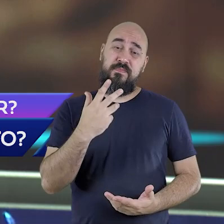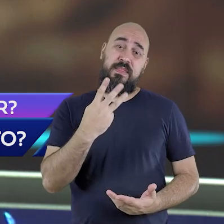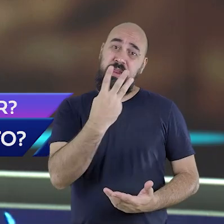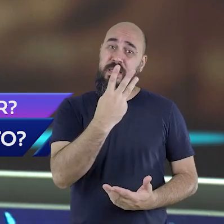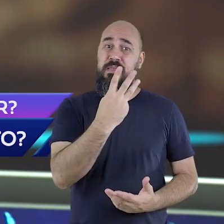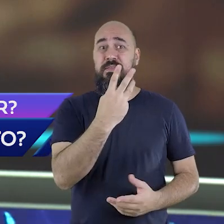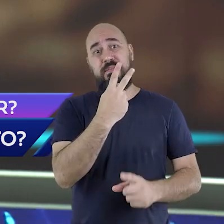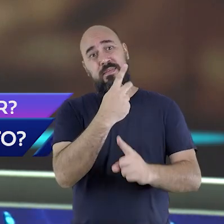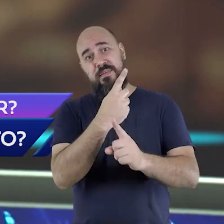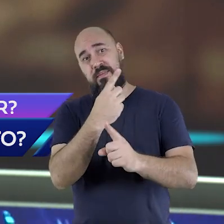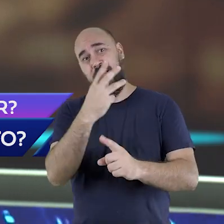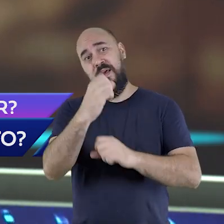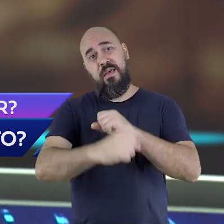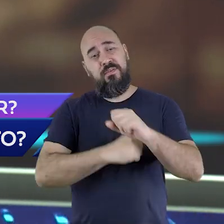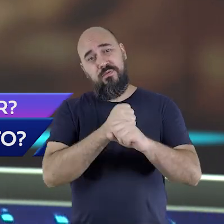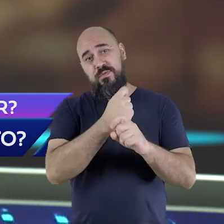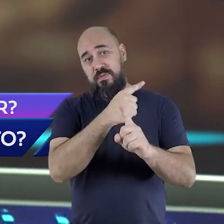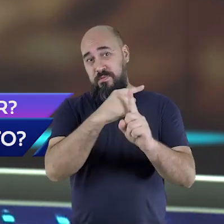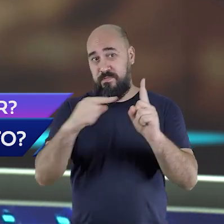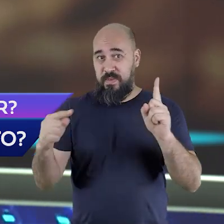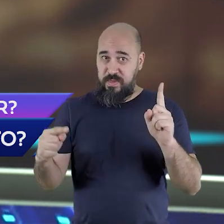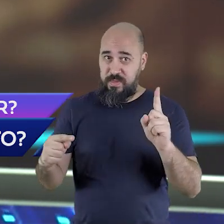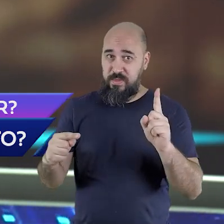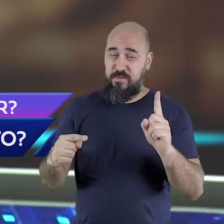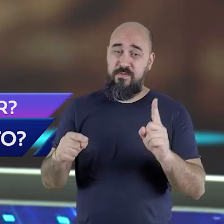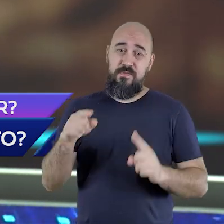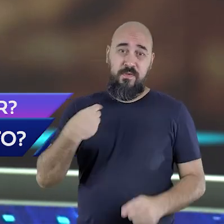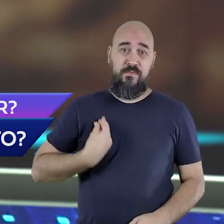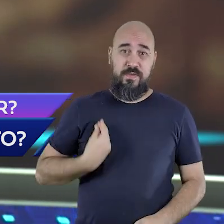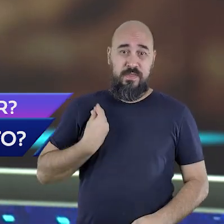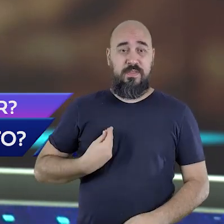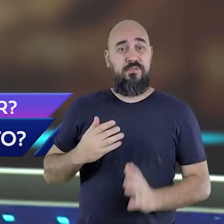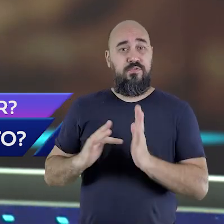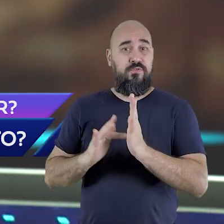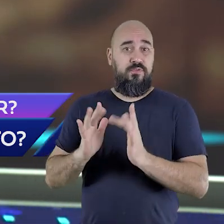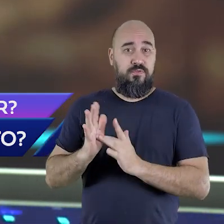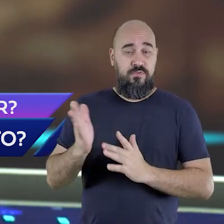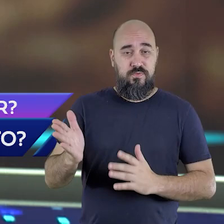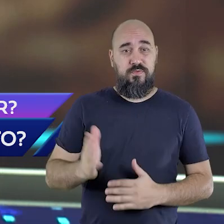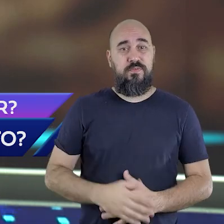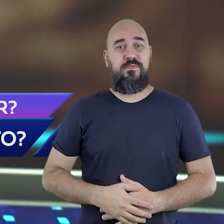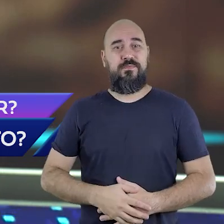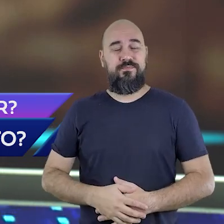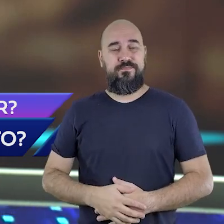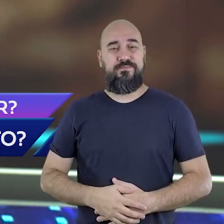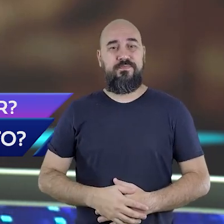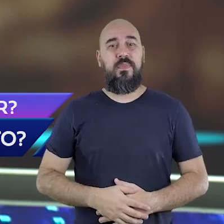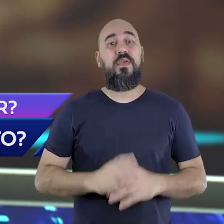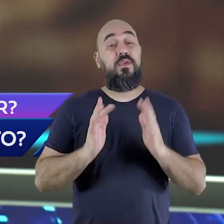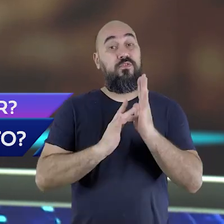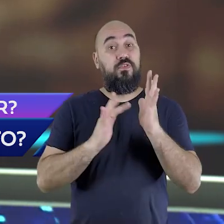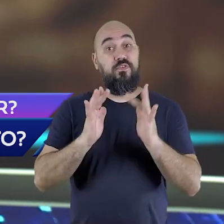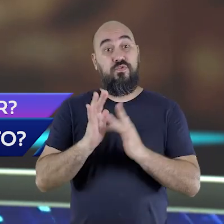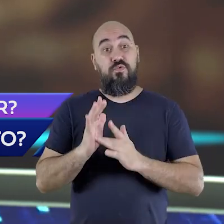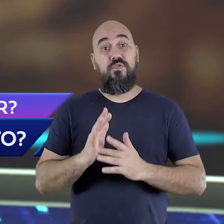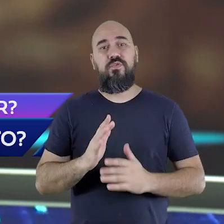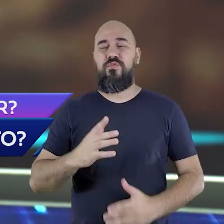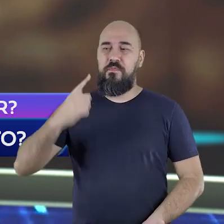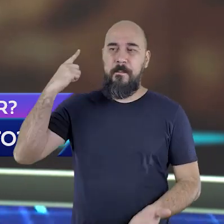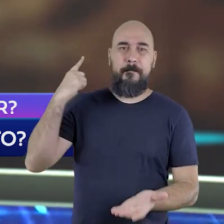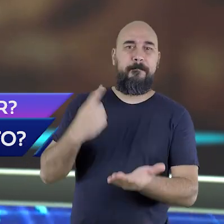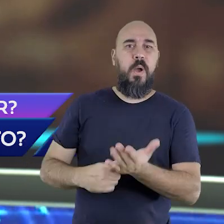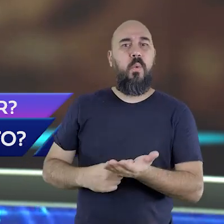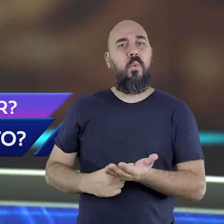batismo até a sua morte, decorreram 3 anos e meio da vida de Jesus. Jesus confirmou